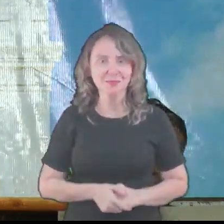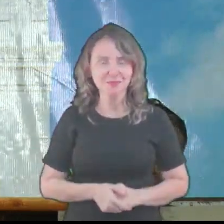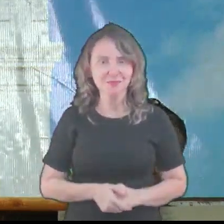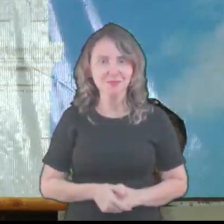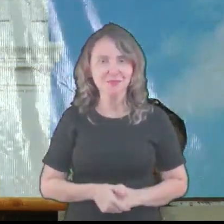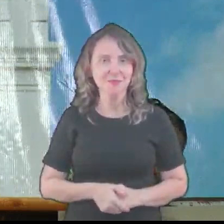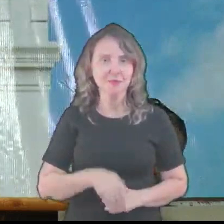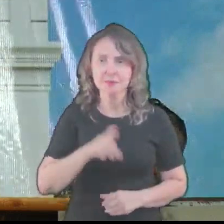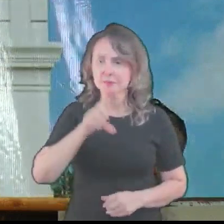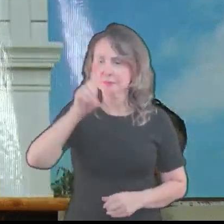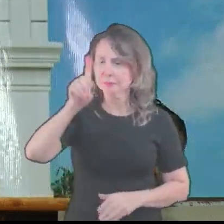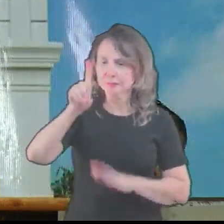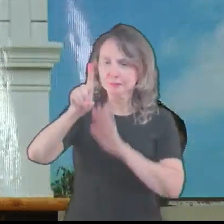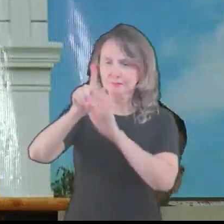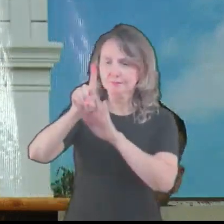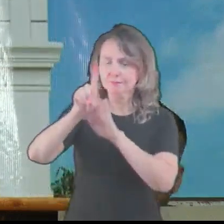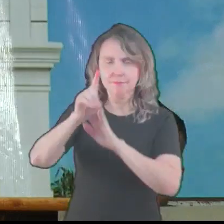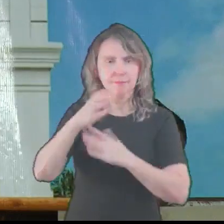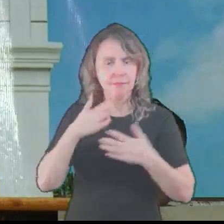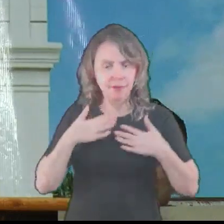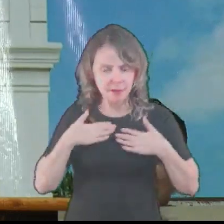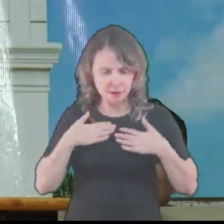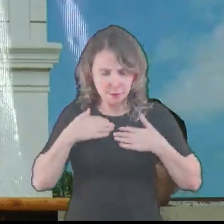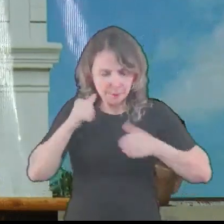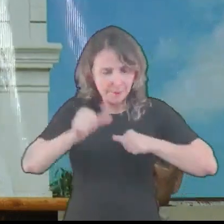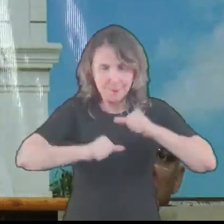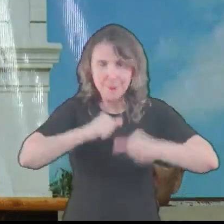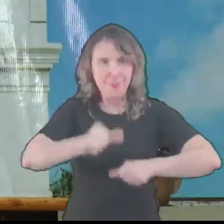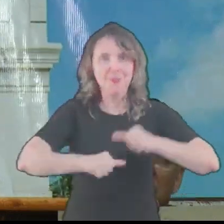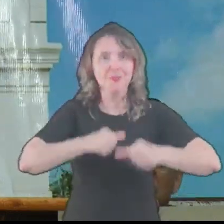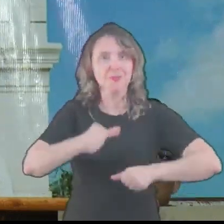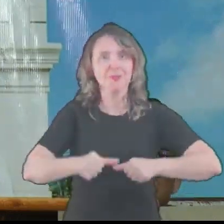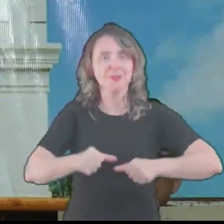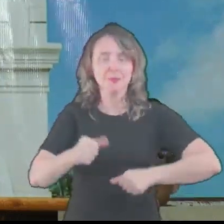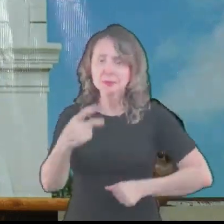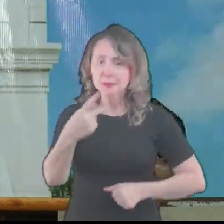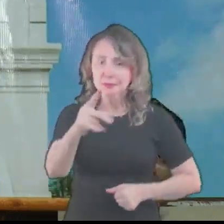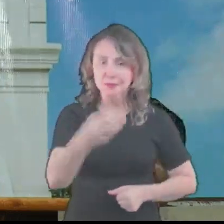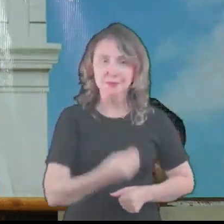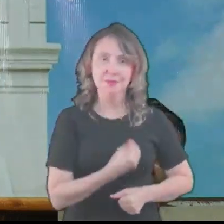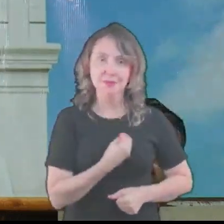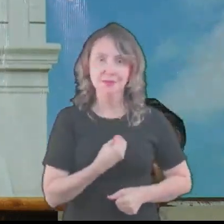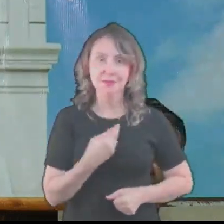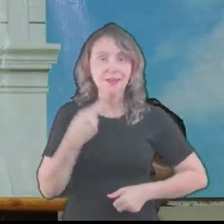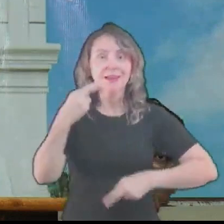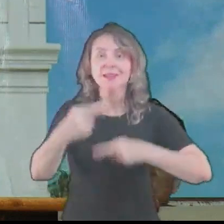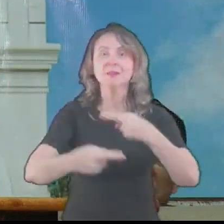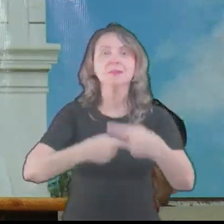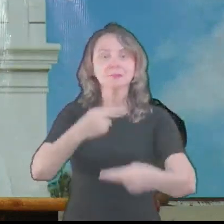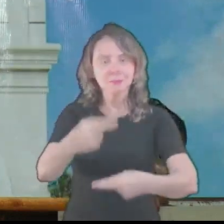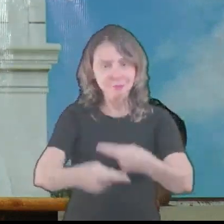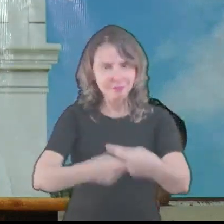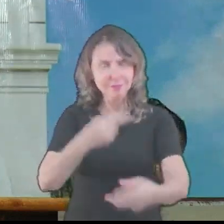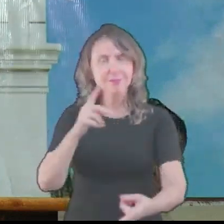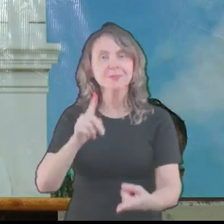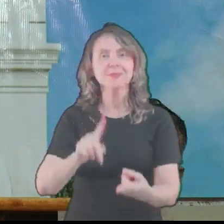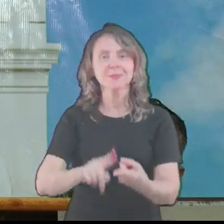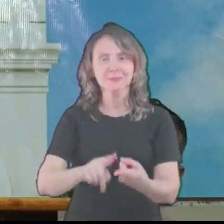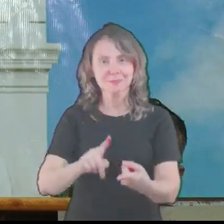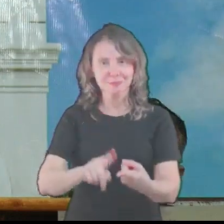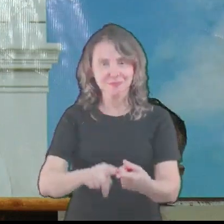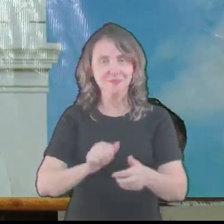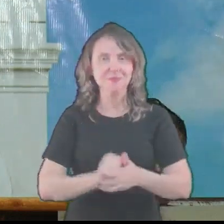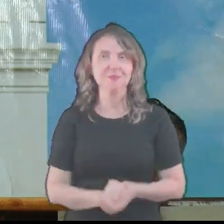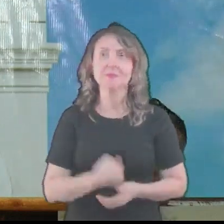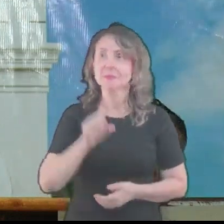Ele é grande porque mudou a minha vida e mudou a sua vida também. Ele